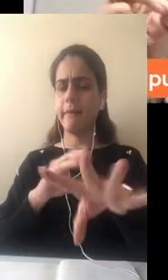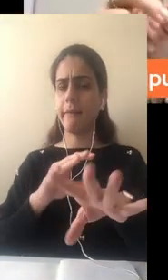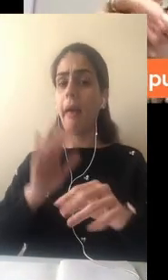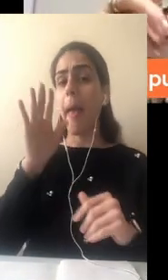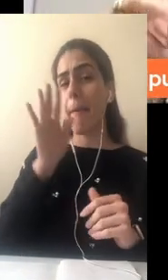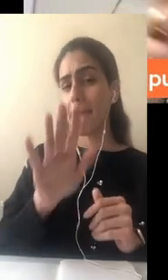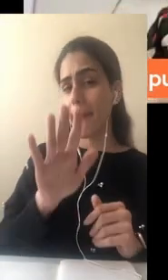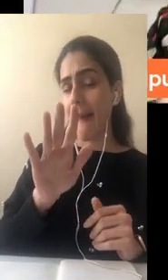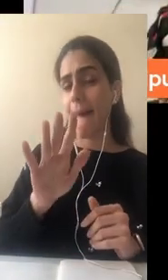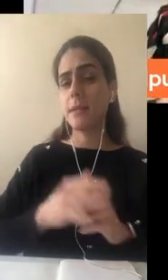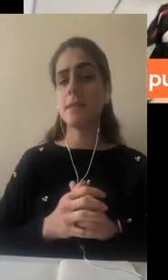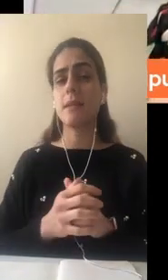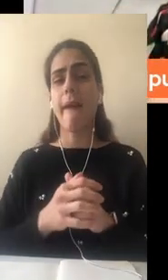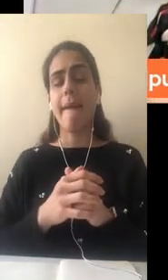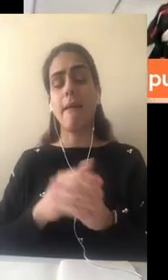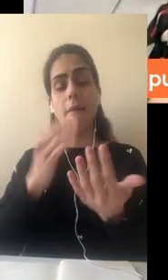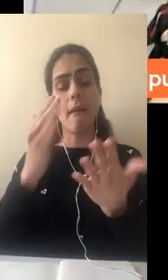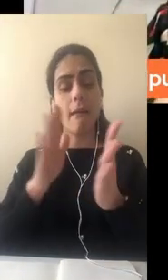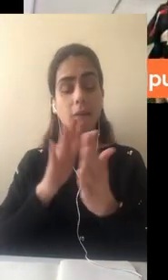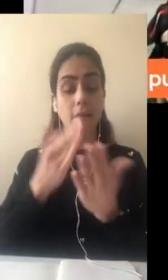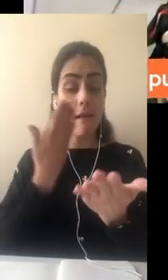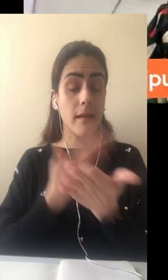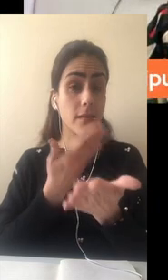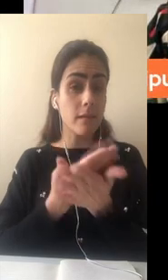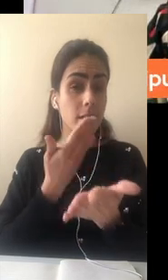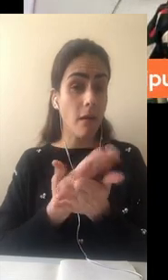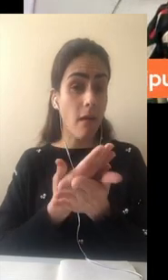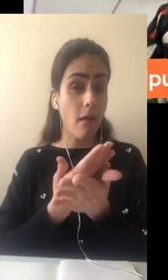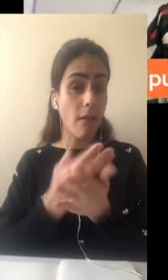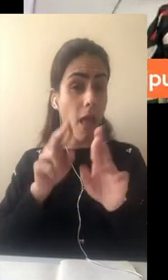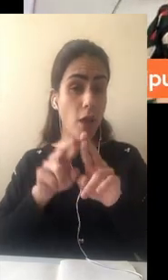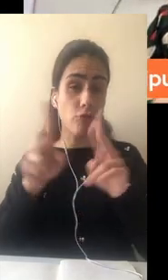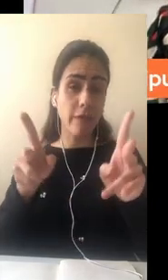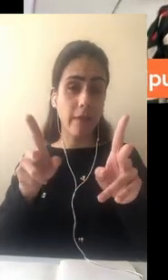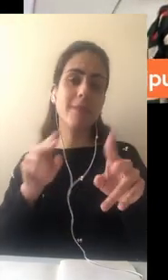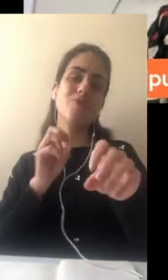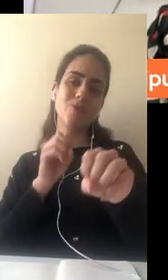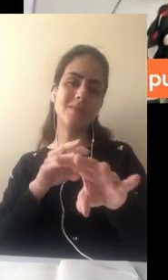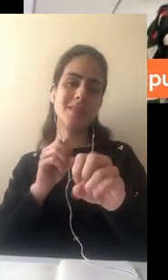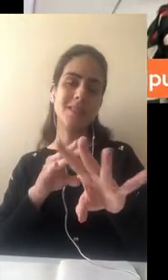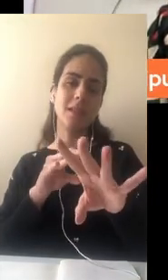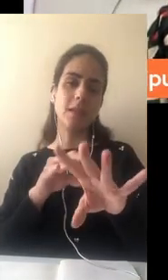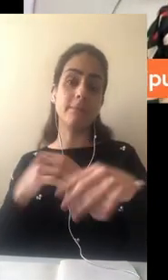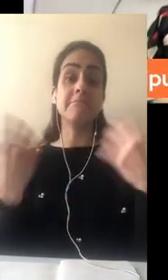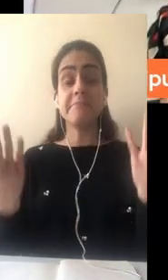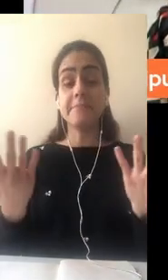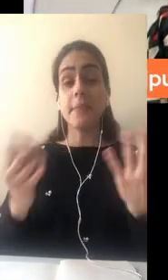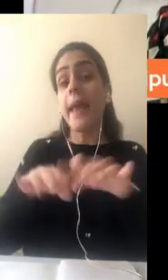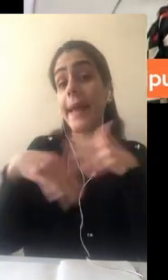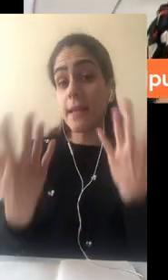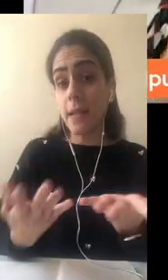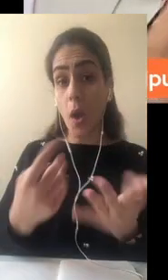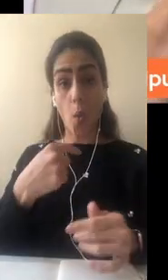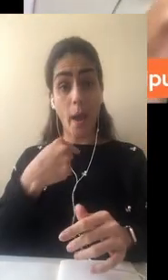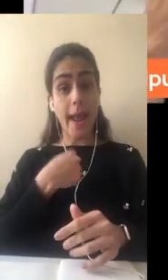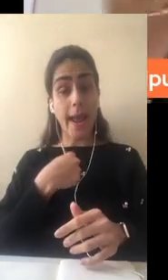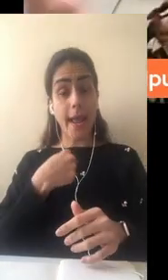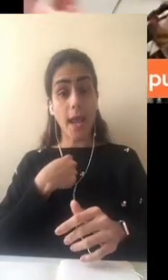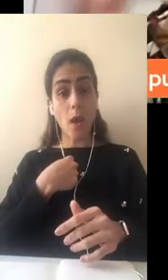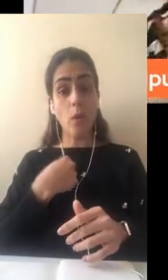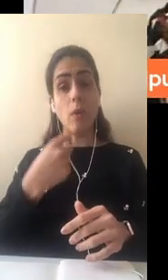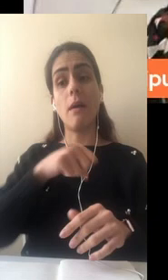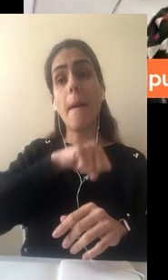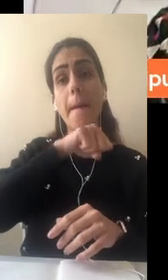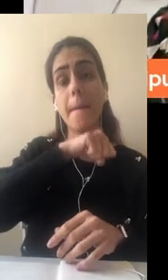parte desse currículo. Então, vamos pensar assim, então, ok, eu como mãe, né? Os